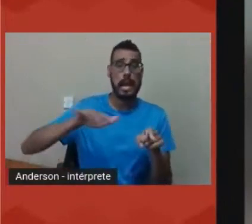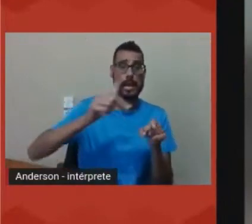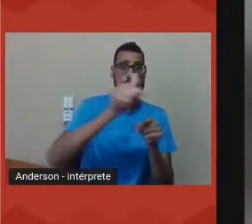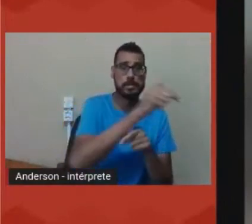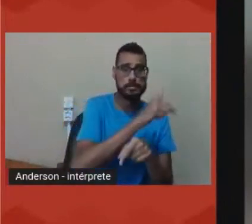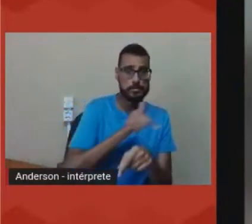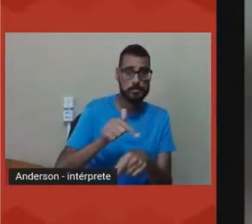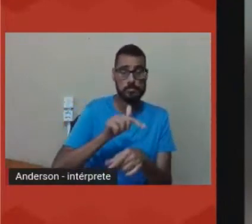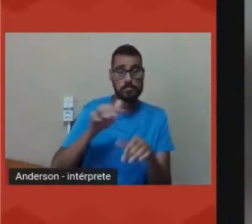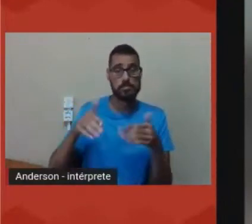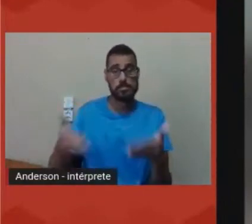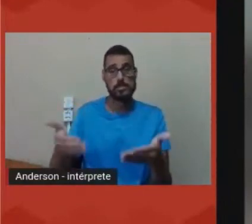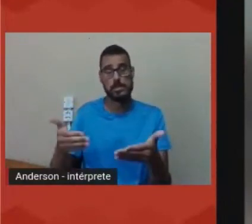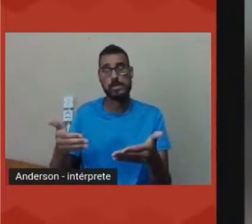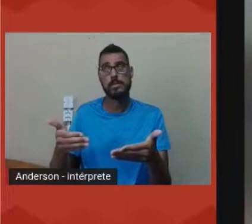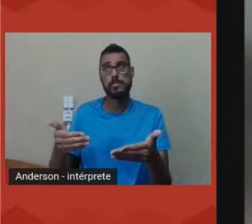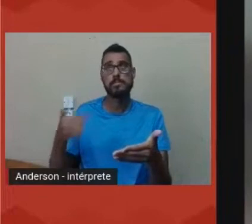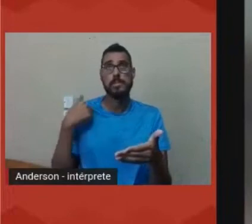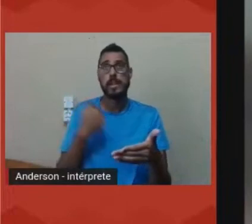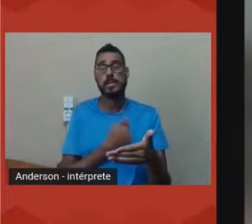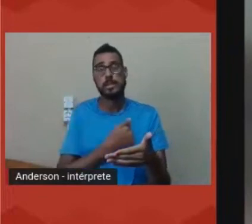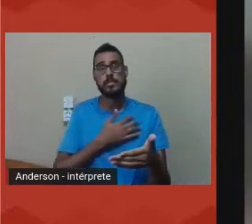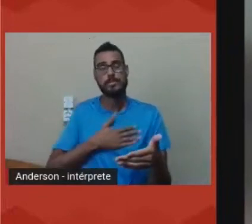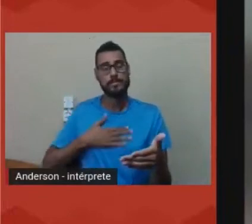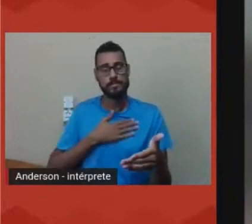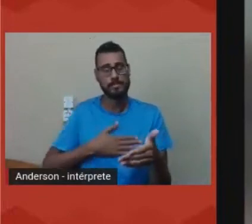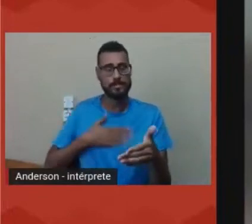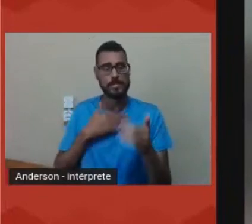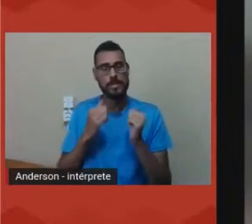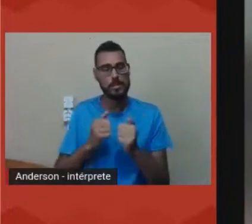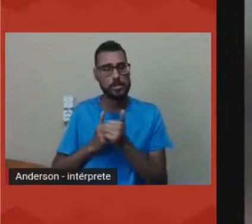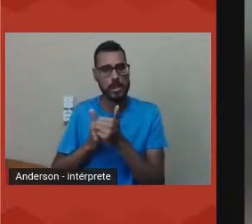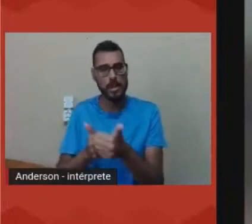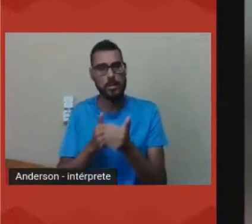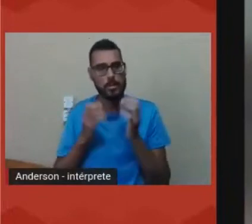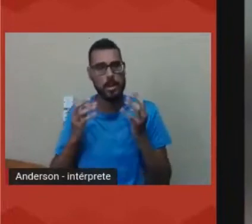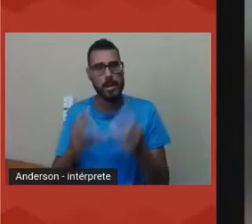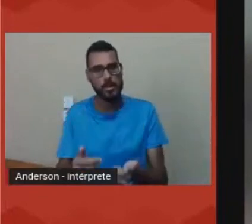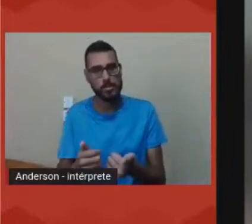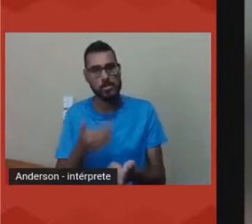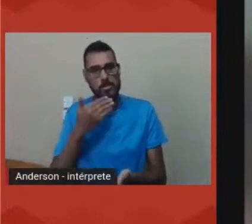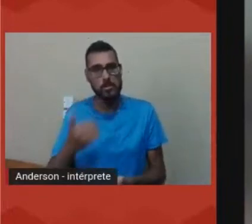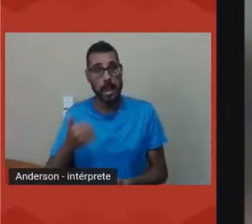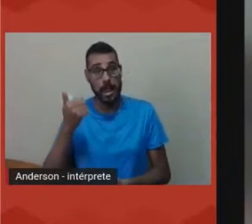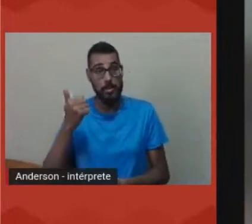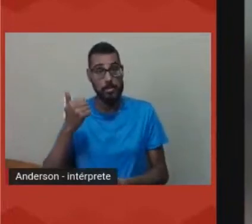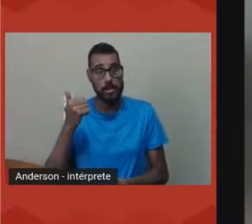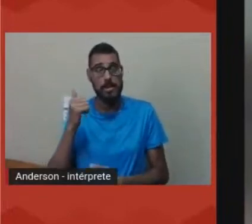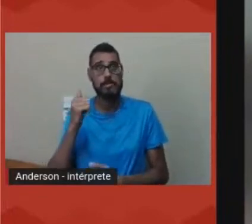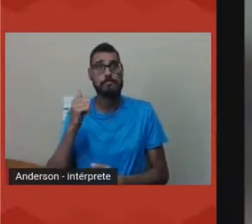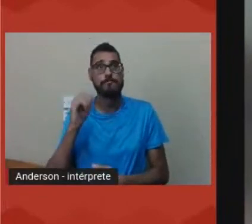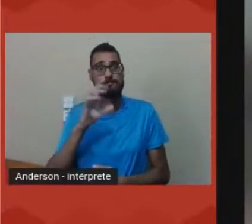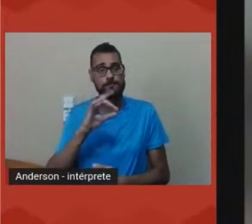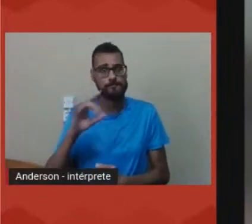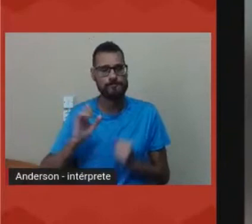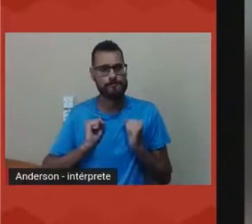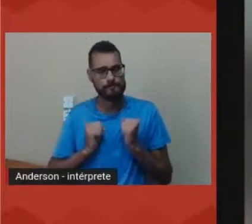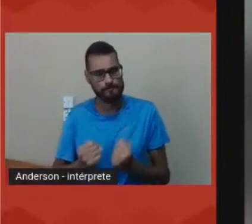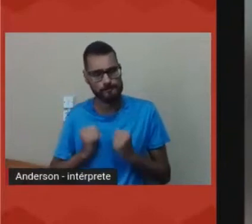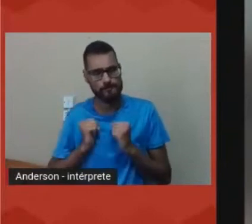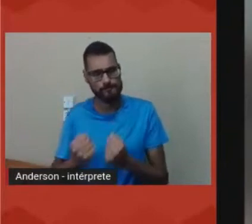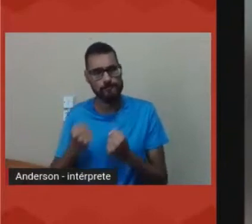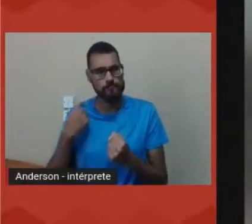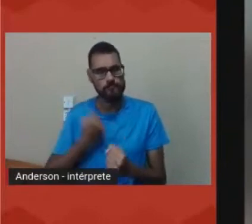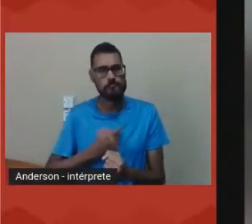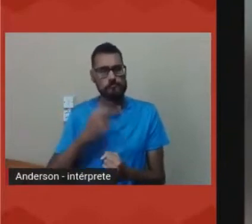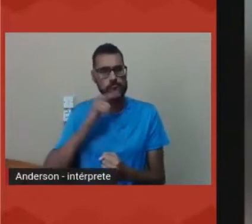Então, está sendo assim um prazer acompanhar tudo isso daqui. Valeu a pena cada gota de suor aí para a gente viabilizar o evento.